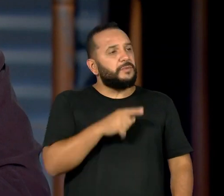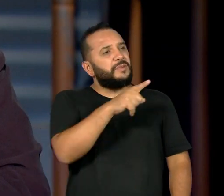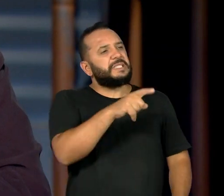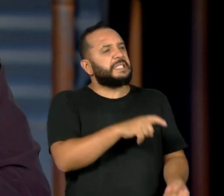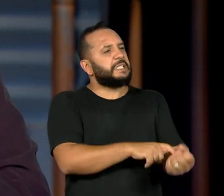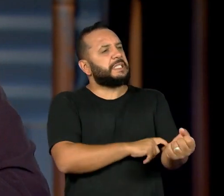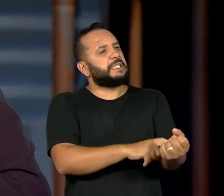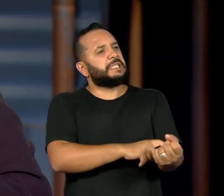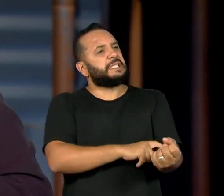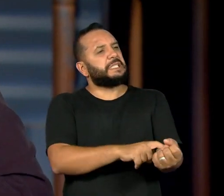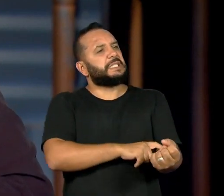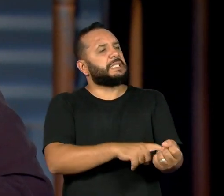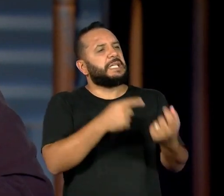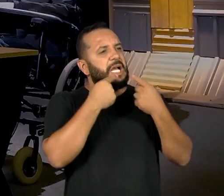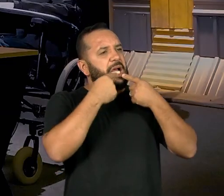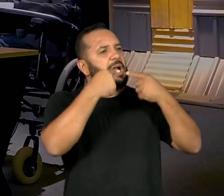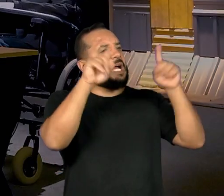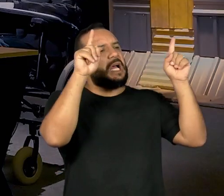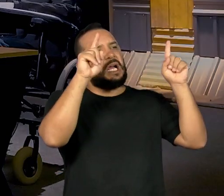você chegar